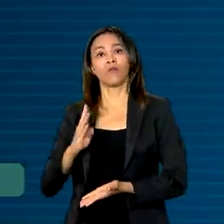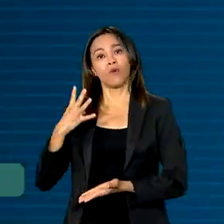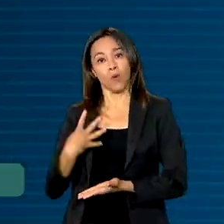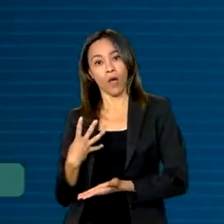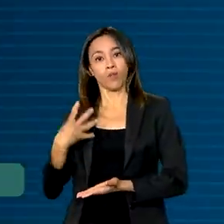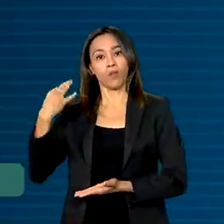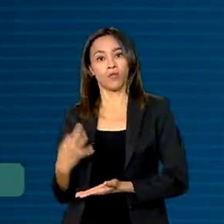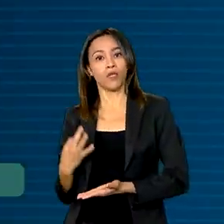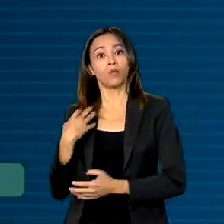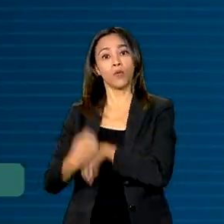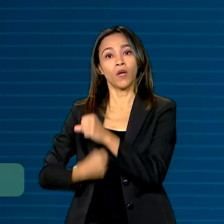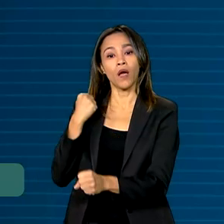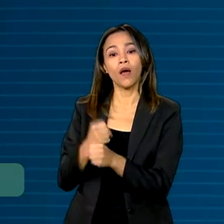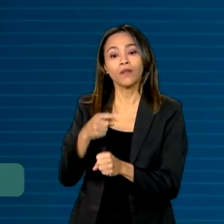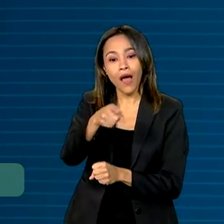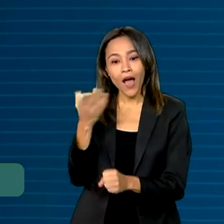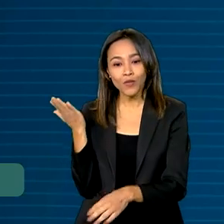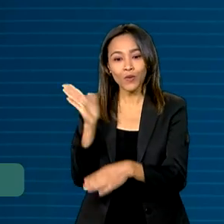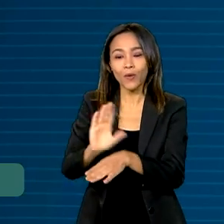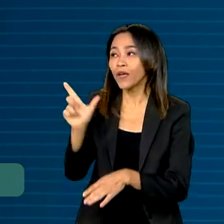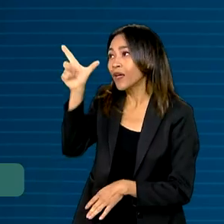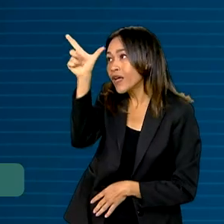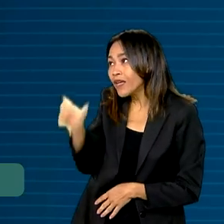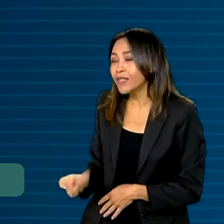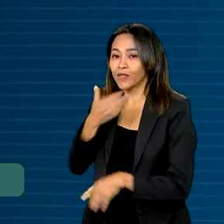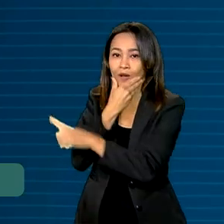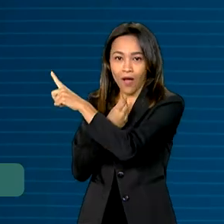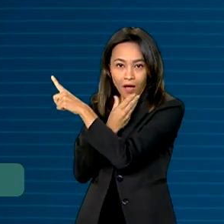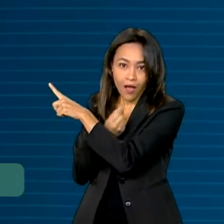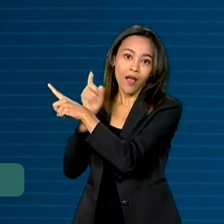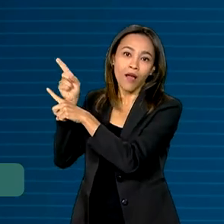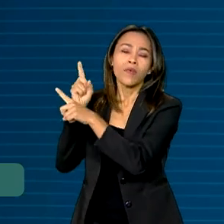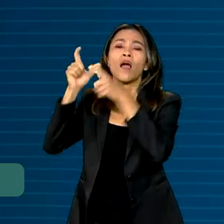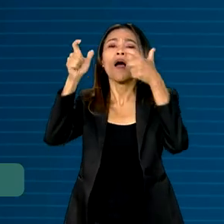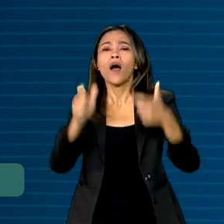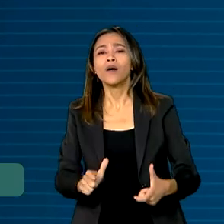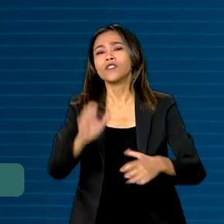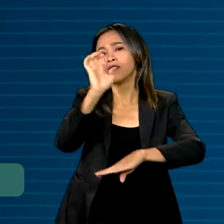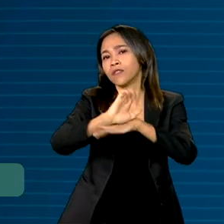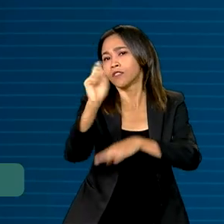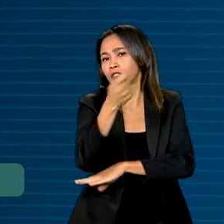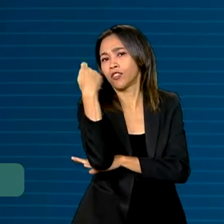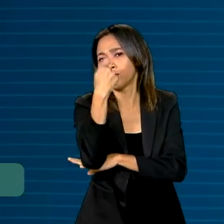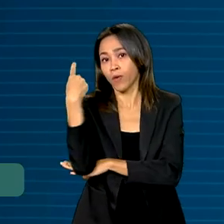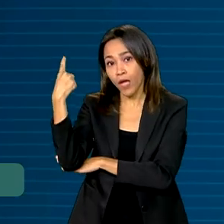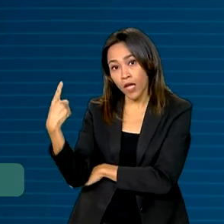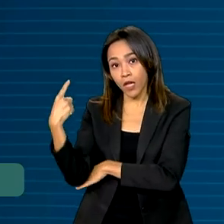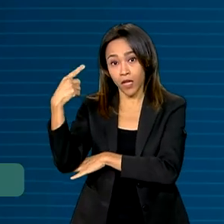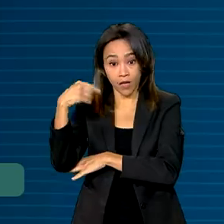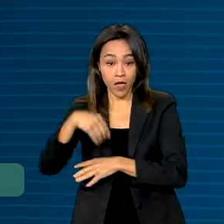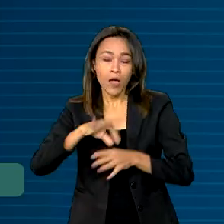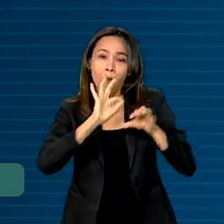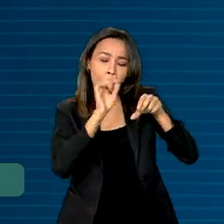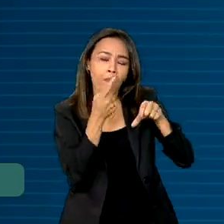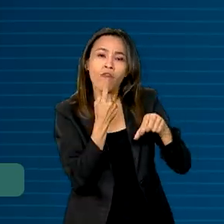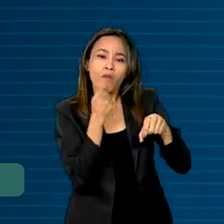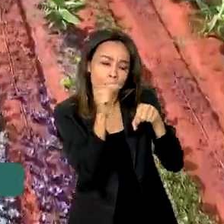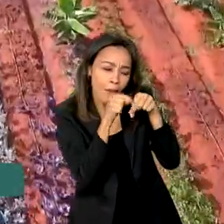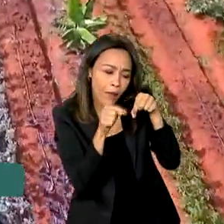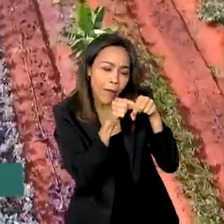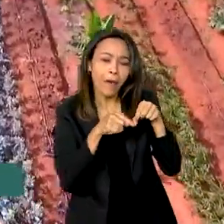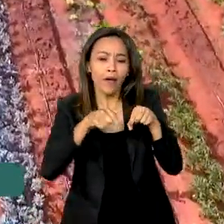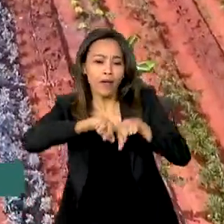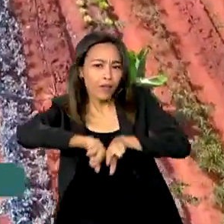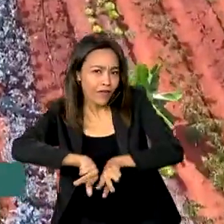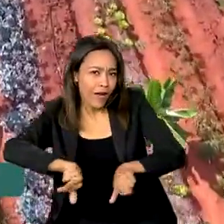medida beneficiou agricultores como o Juliano, de São Luís Gonzaga, no Rio Grande do Sul. Ele produz morango, agrião e alface